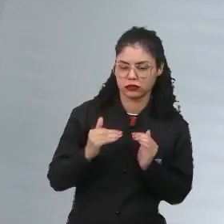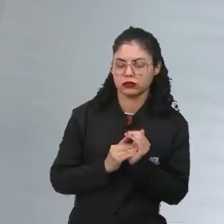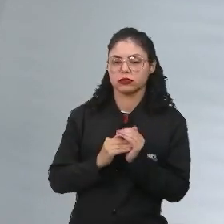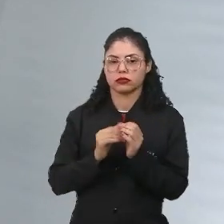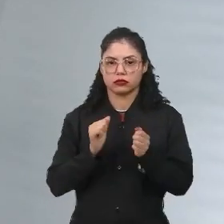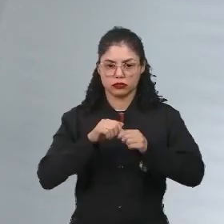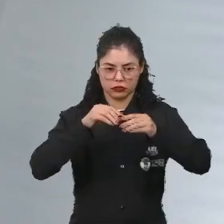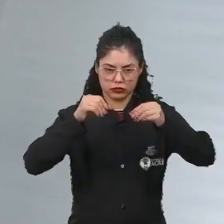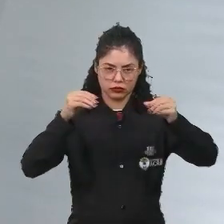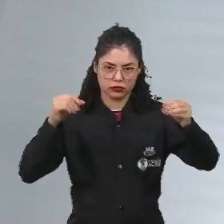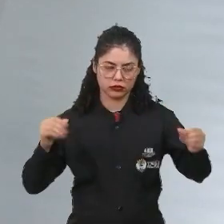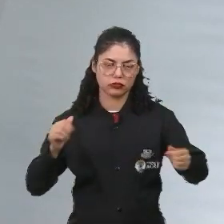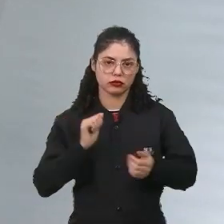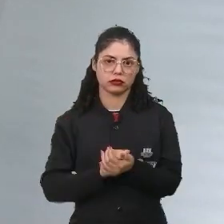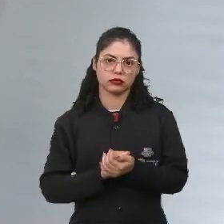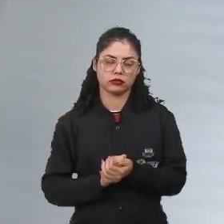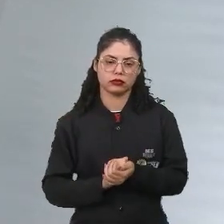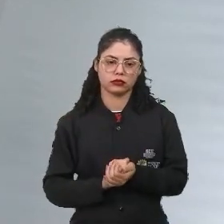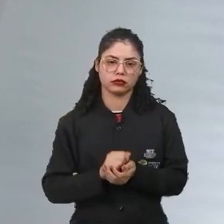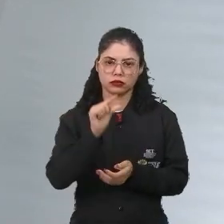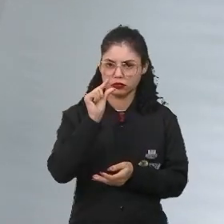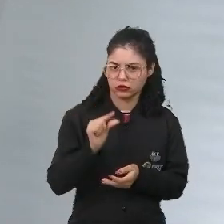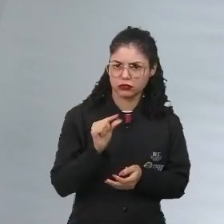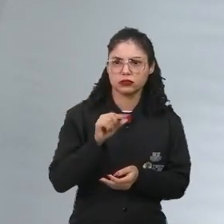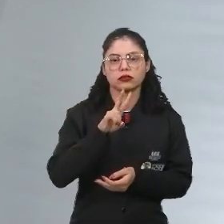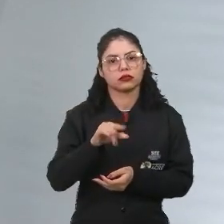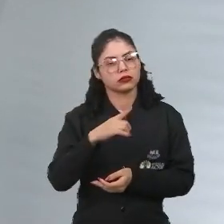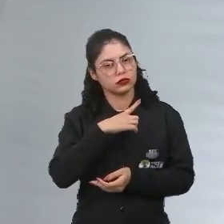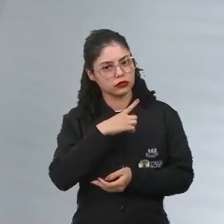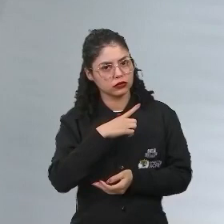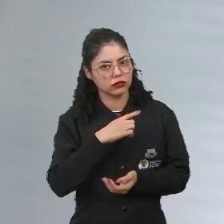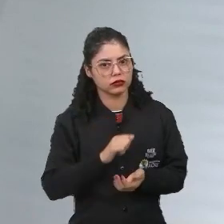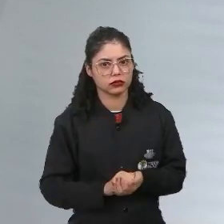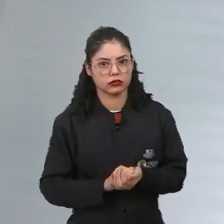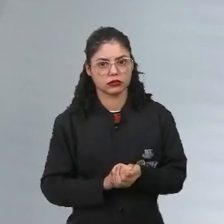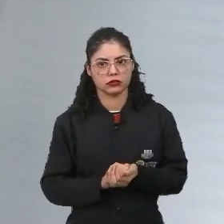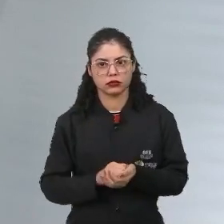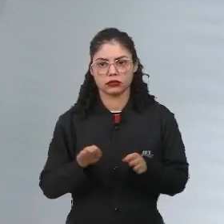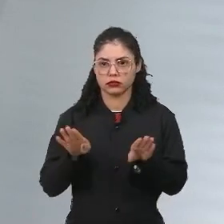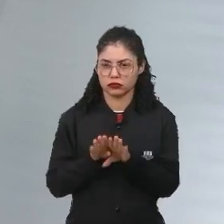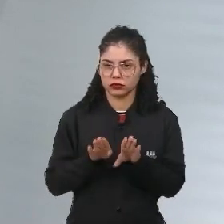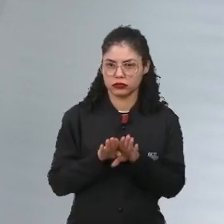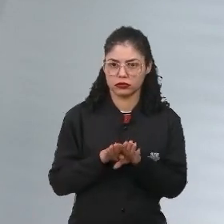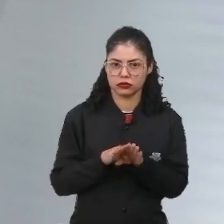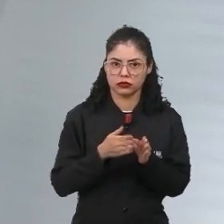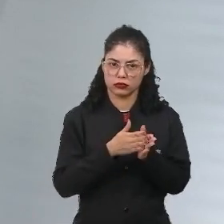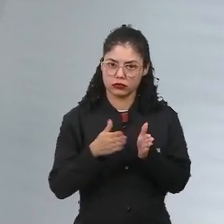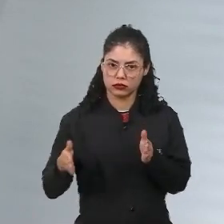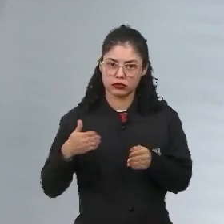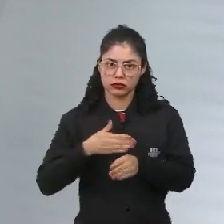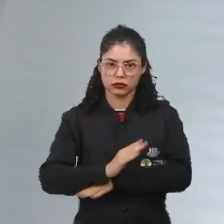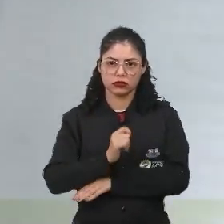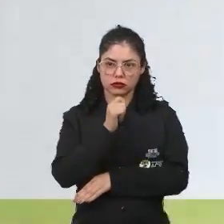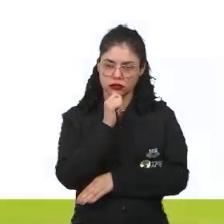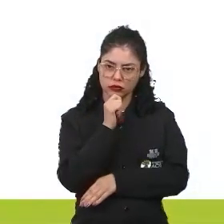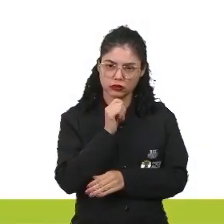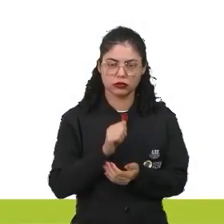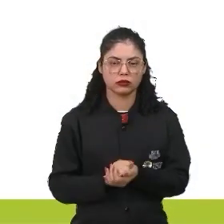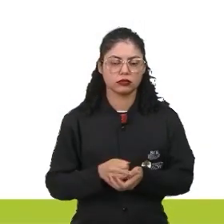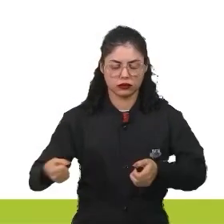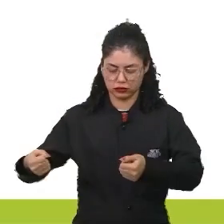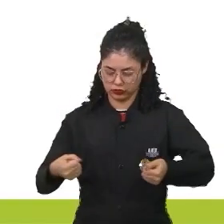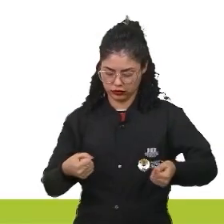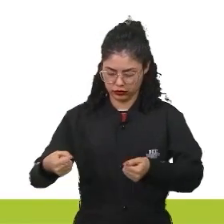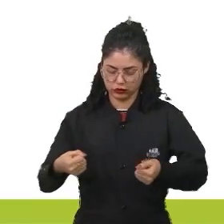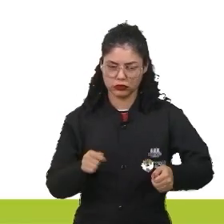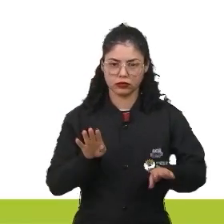né, todas as partículas, elas irão passar, então, por essa peneira. Então, a peneiração